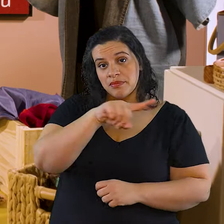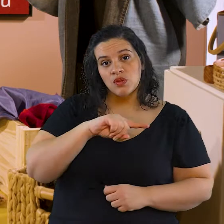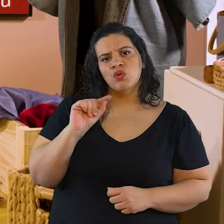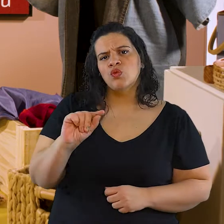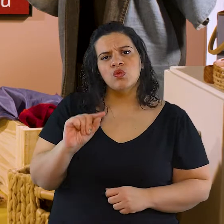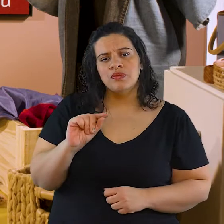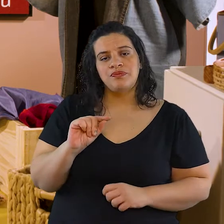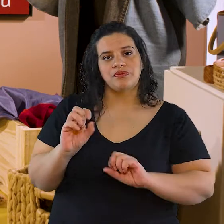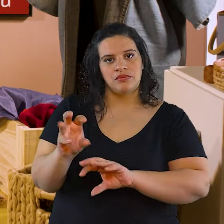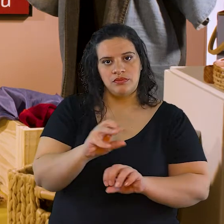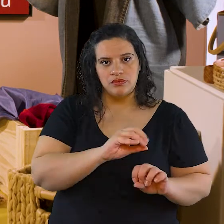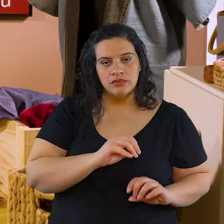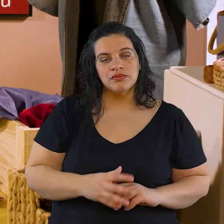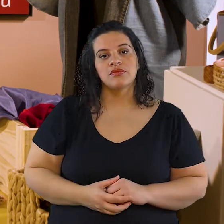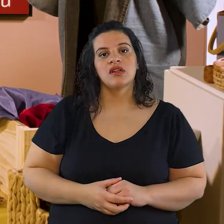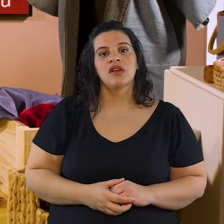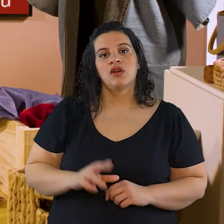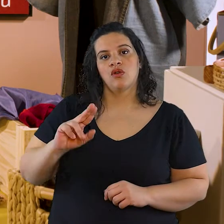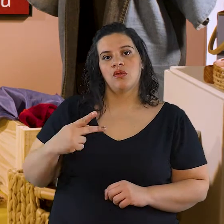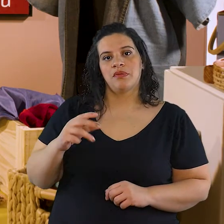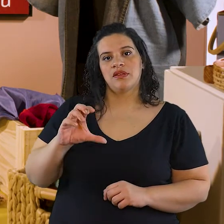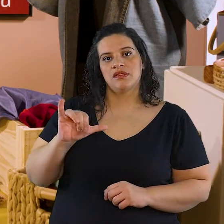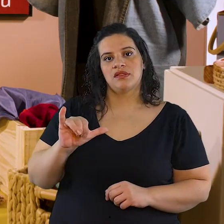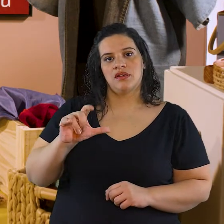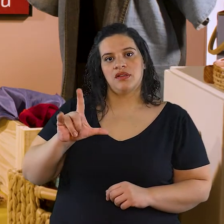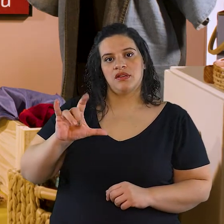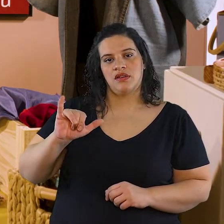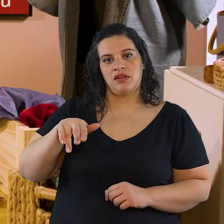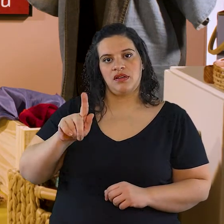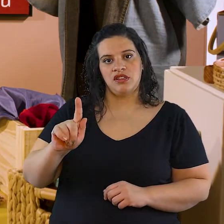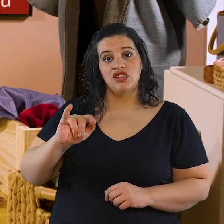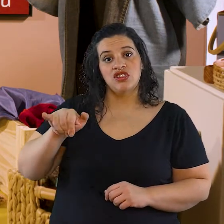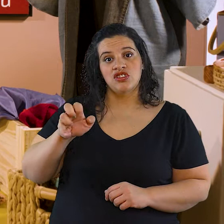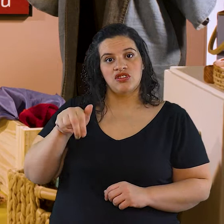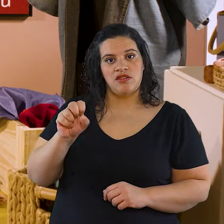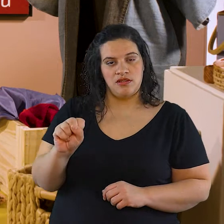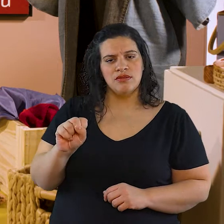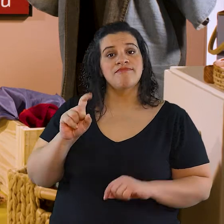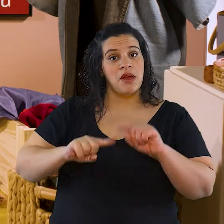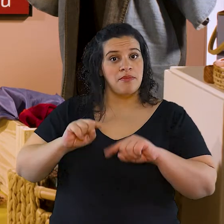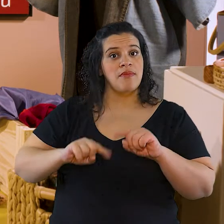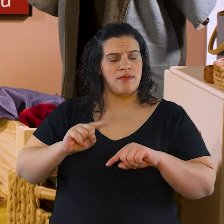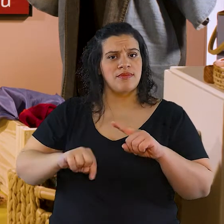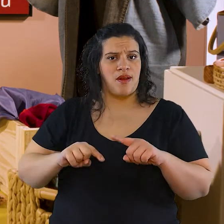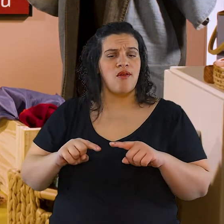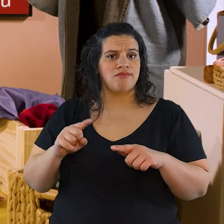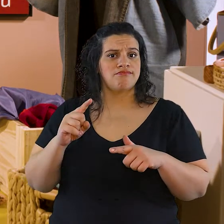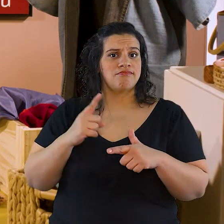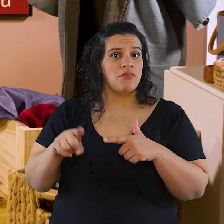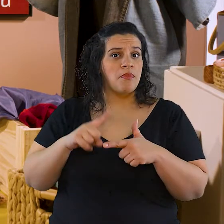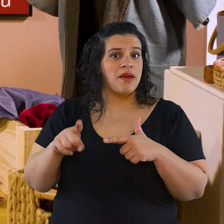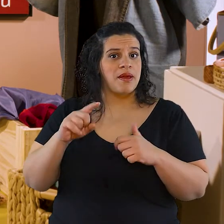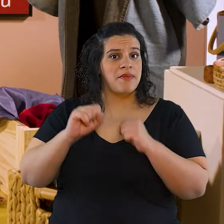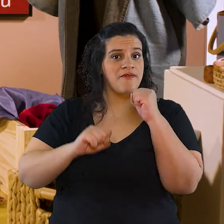aula, é ensinar para vocês um upcycling de jeans, que é um material que é bem problemático na